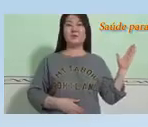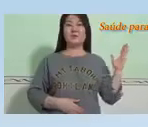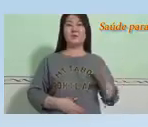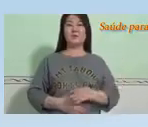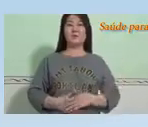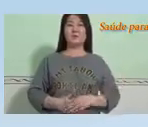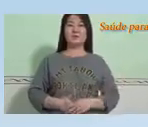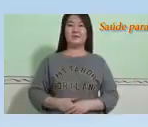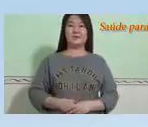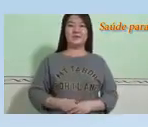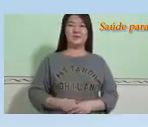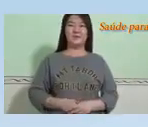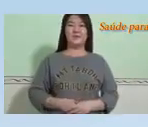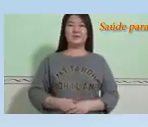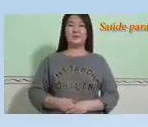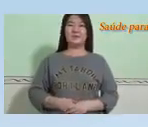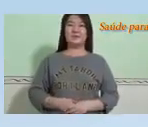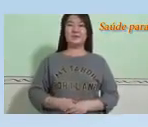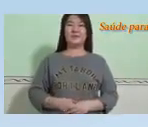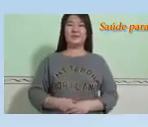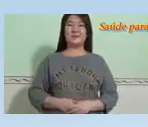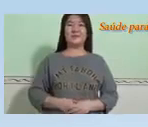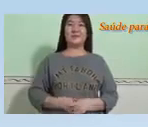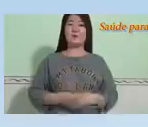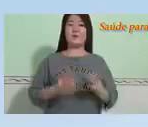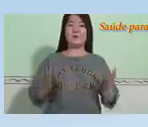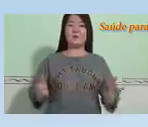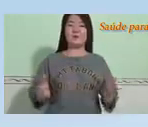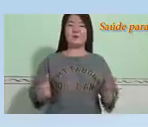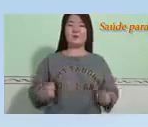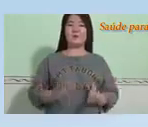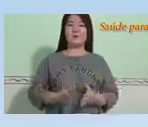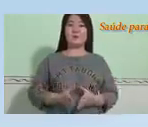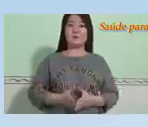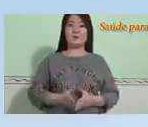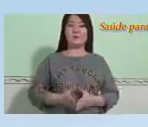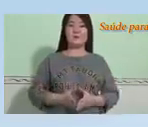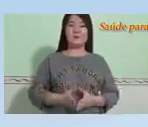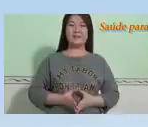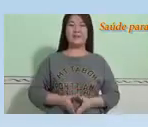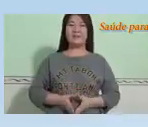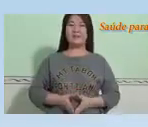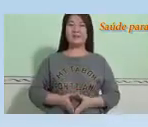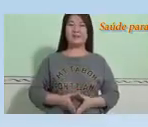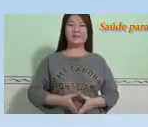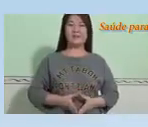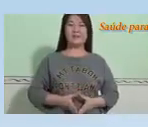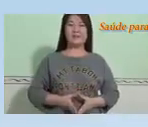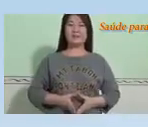broncodilatadores, que o ajudam a manter as vias aéreas abertas e relaxar os músculos de os